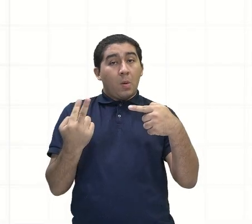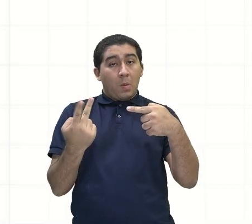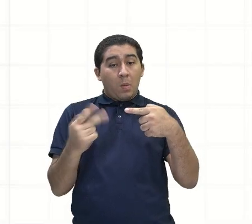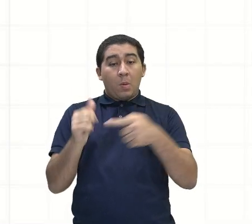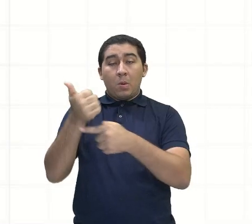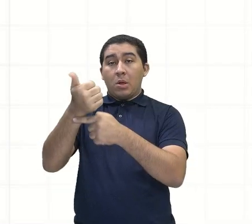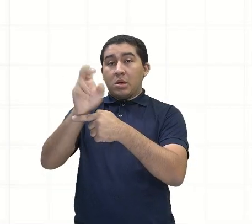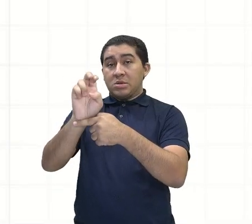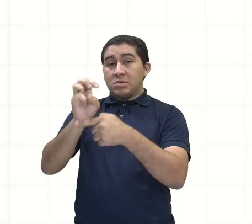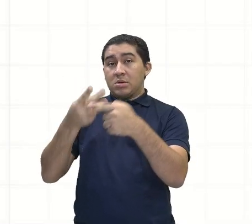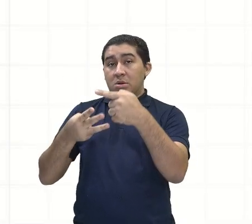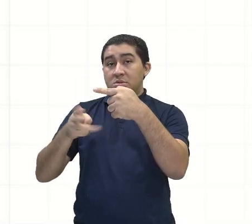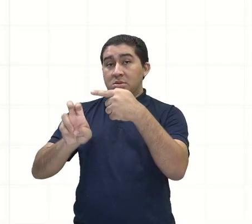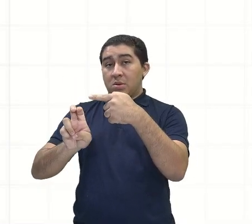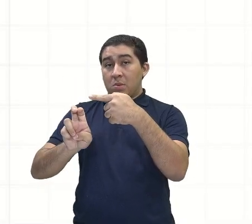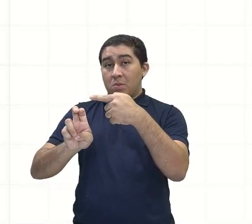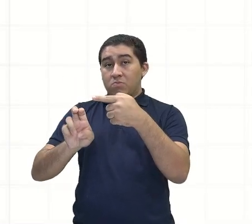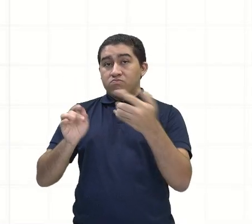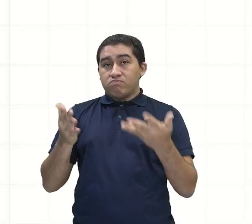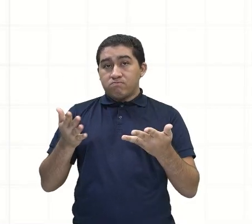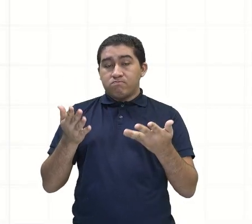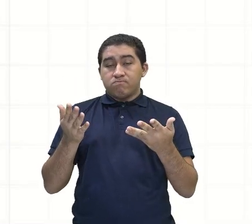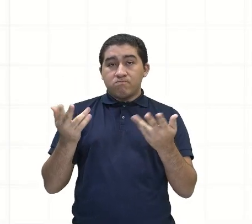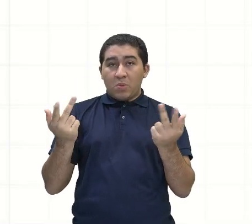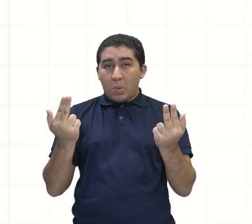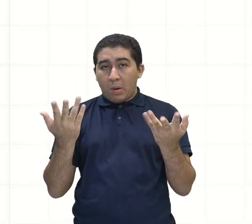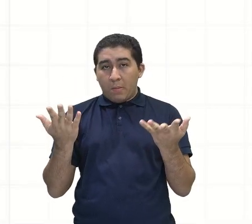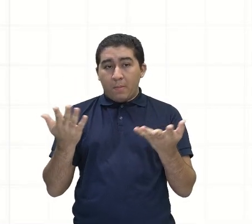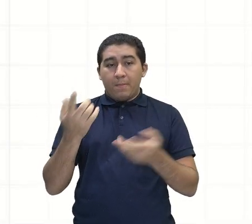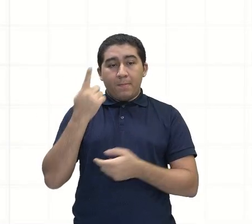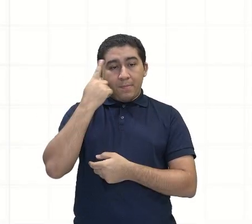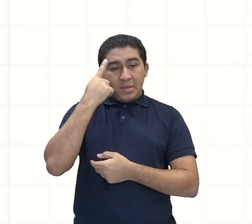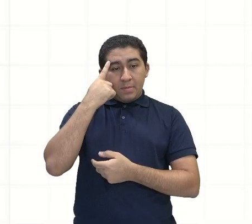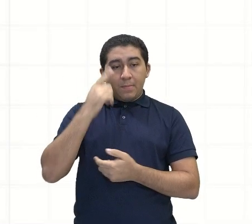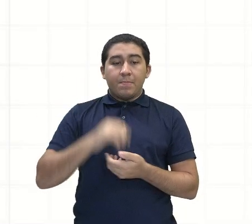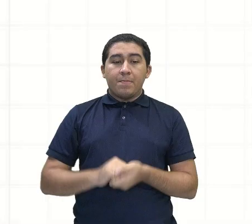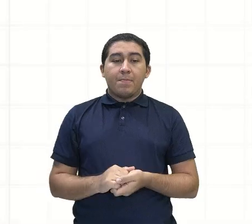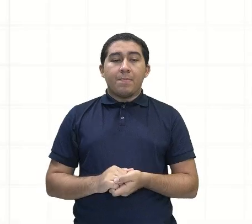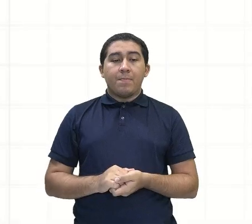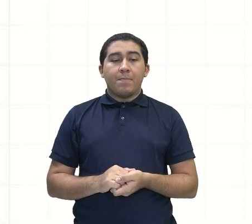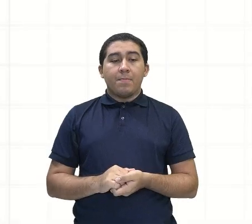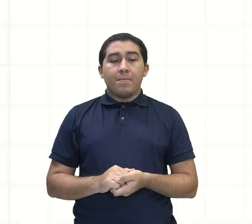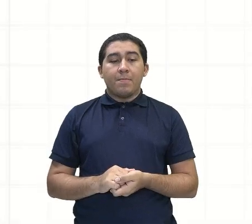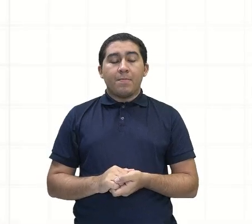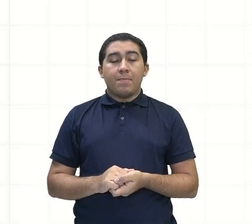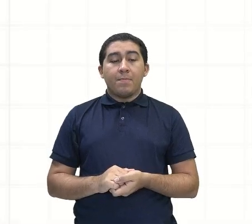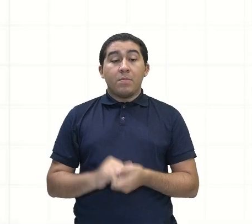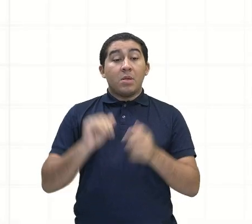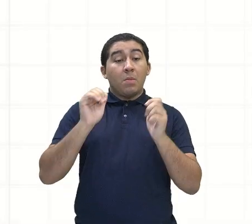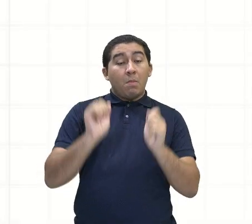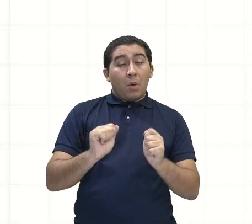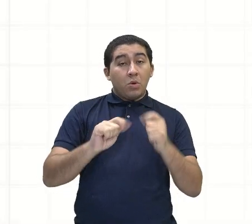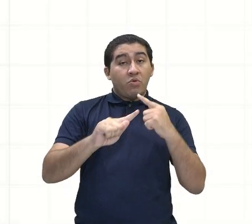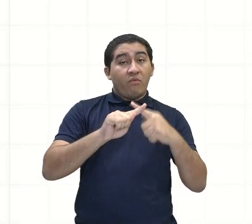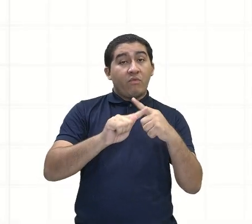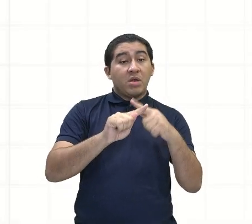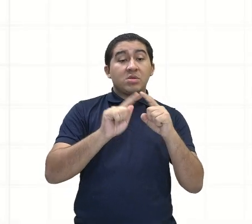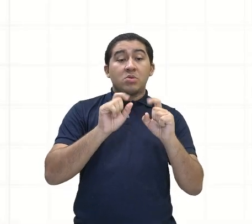é igual a 15 sobre 35? A gente pode fazer o seguinte aqui, ó. Eu posso